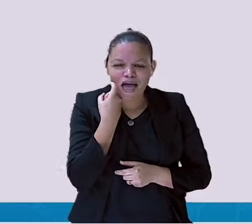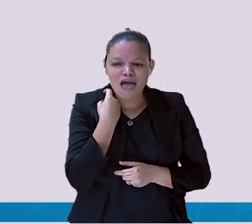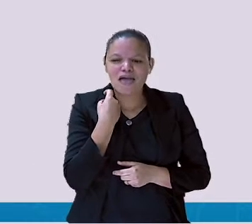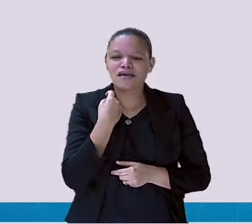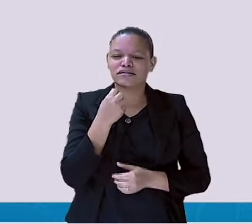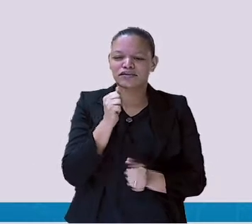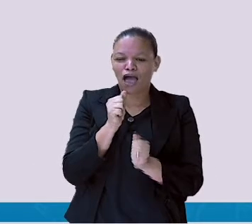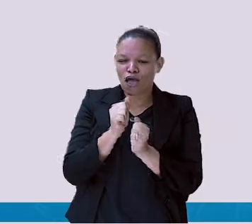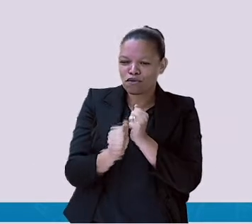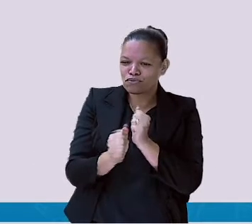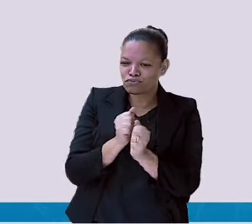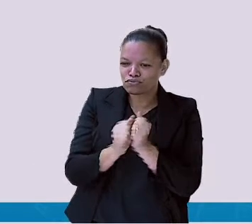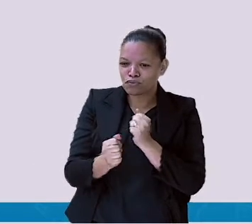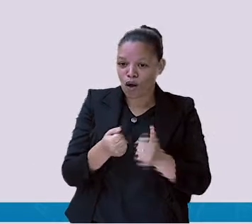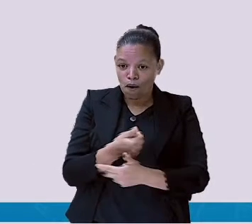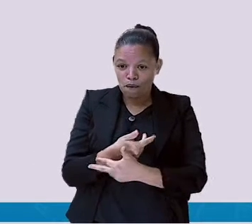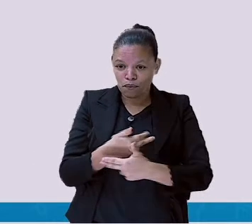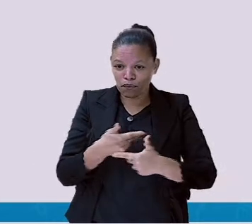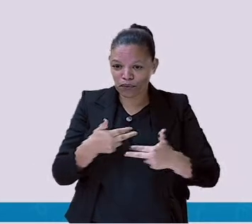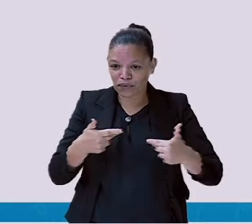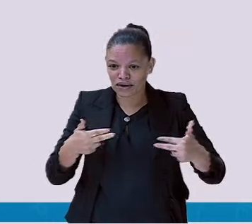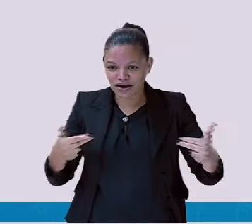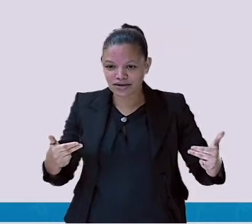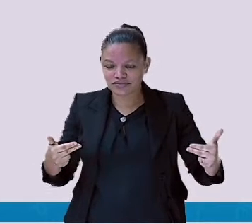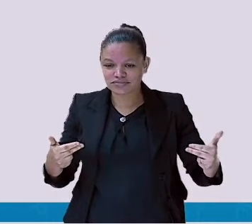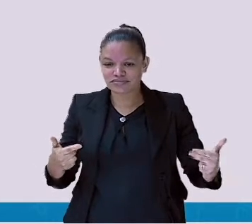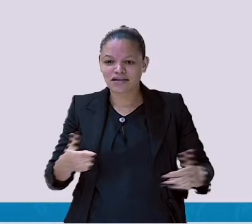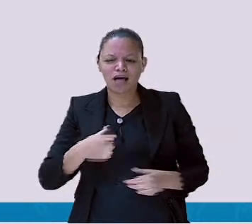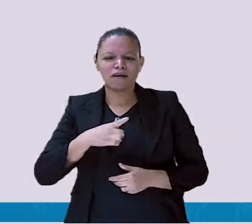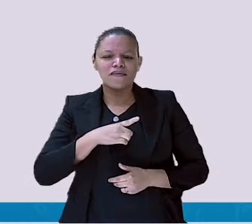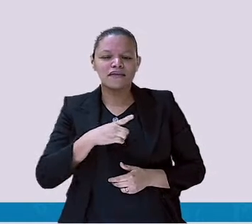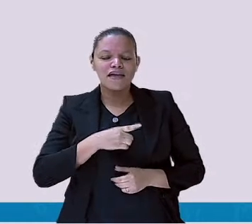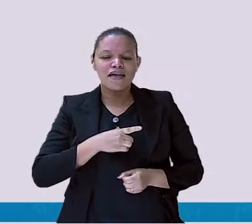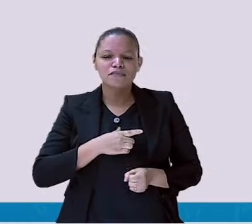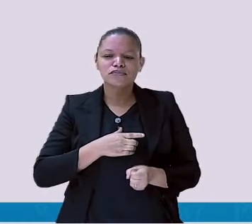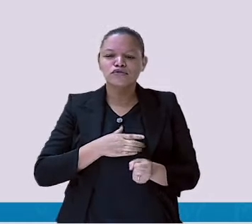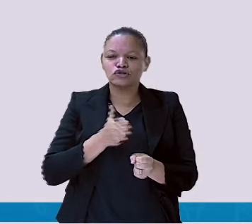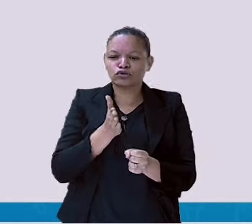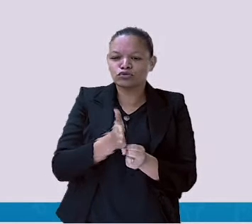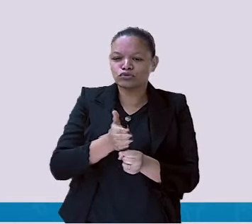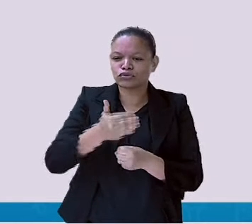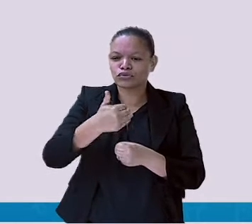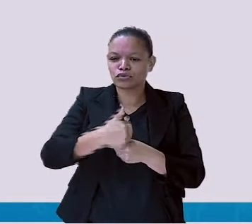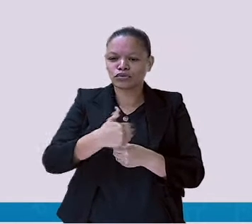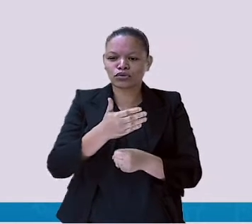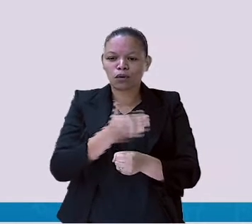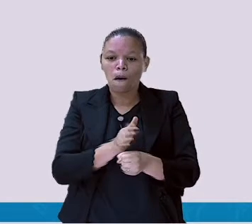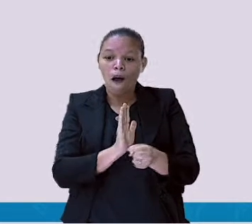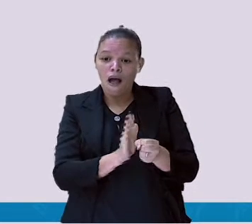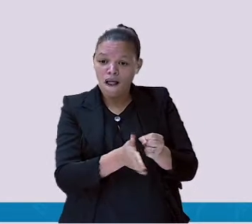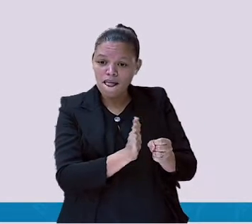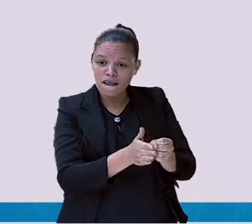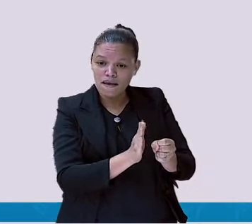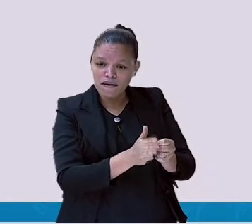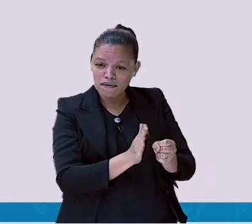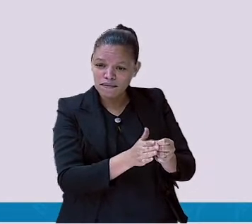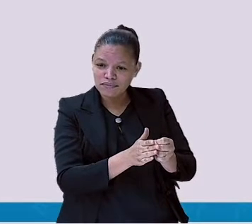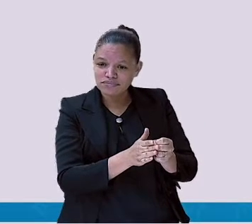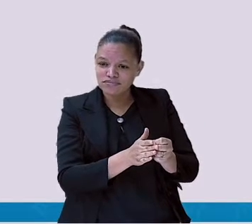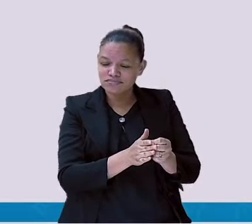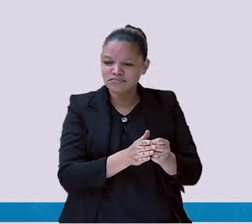aqui legumes. Então nós temos uma variedade de alimentos, variedades de